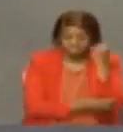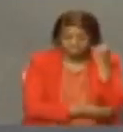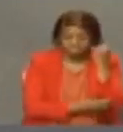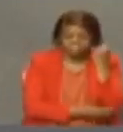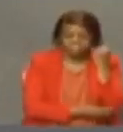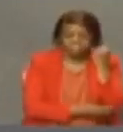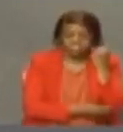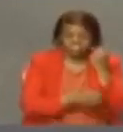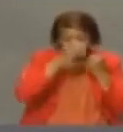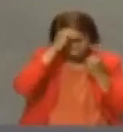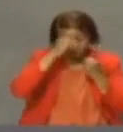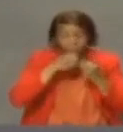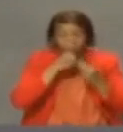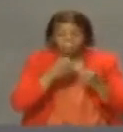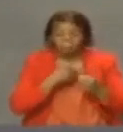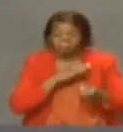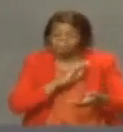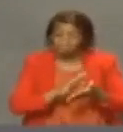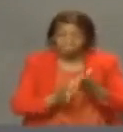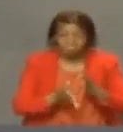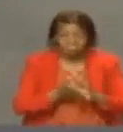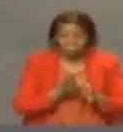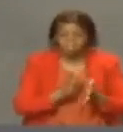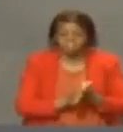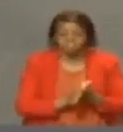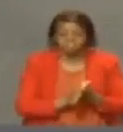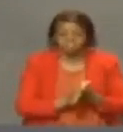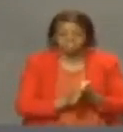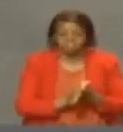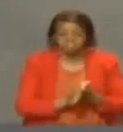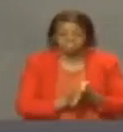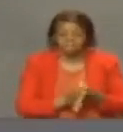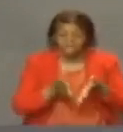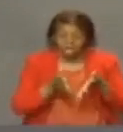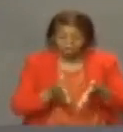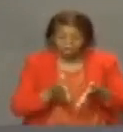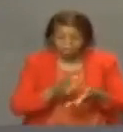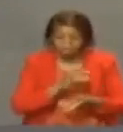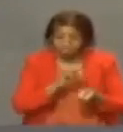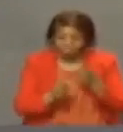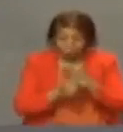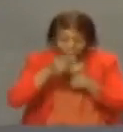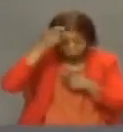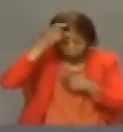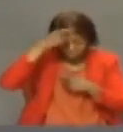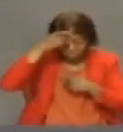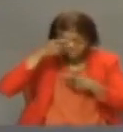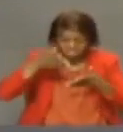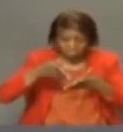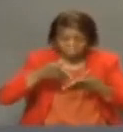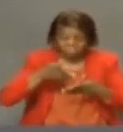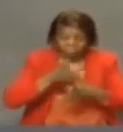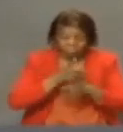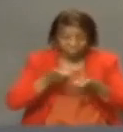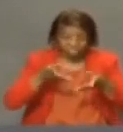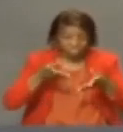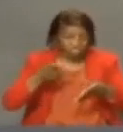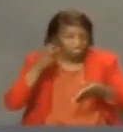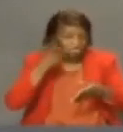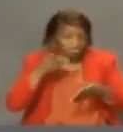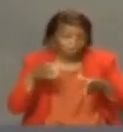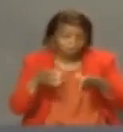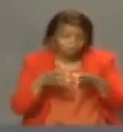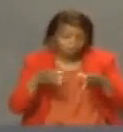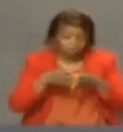bilaterais e no atual contexto político tô em casa instituições democraticamente